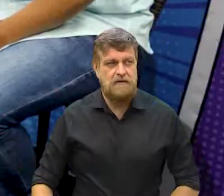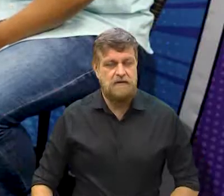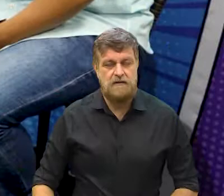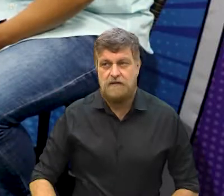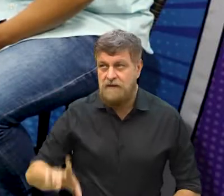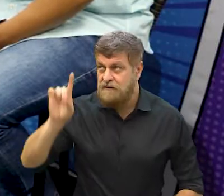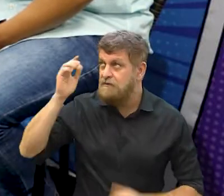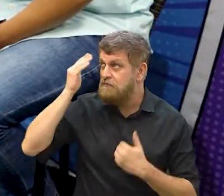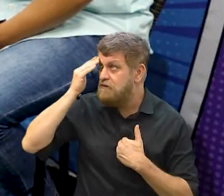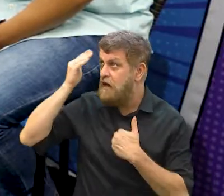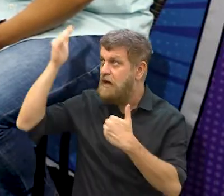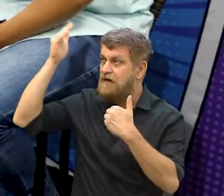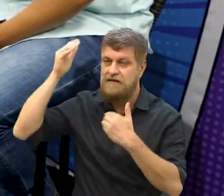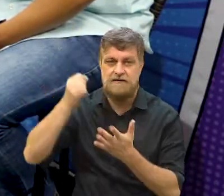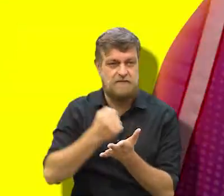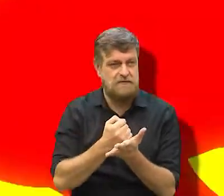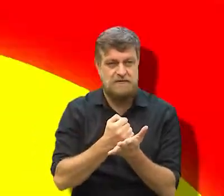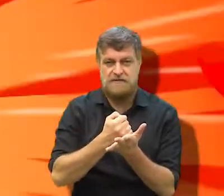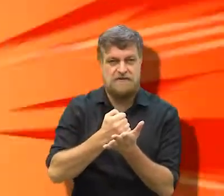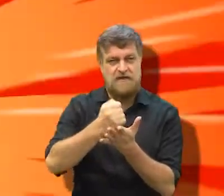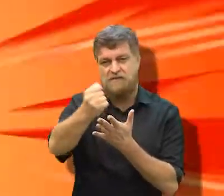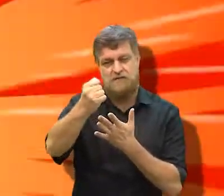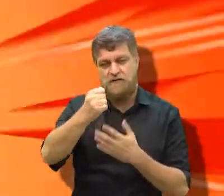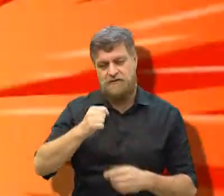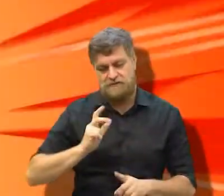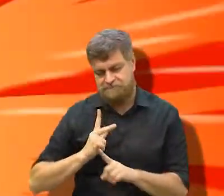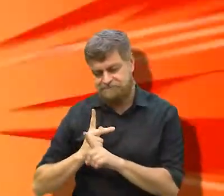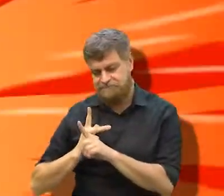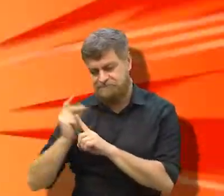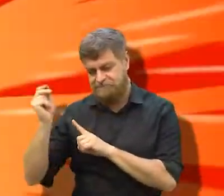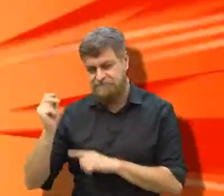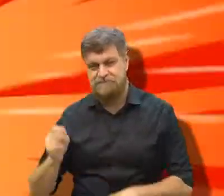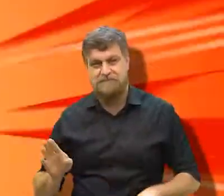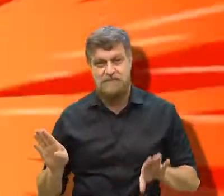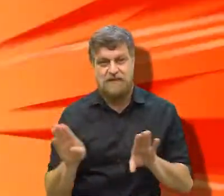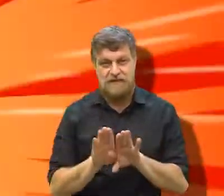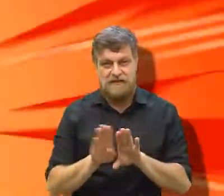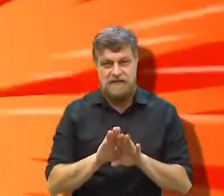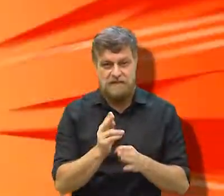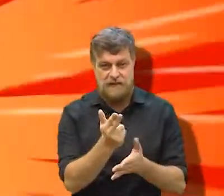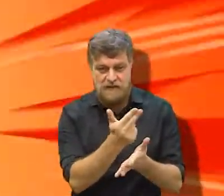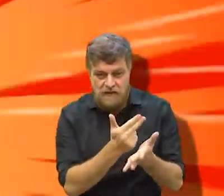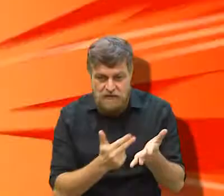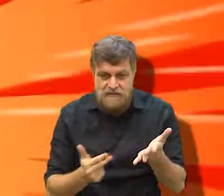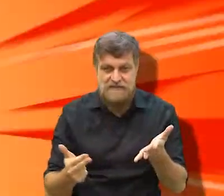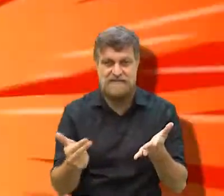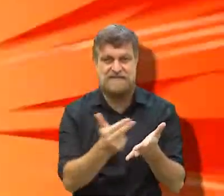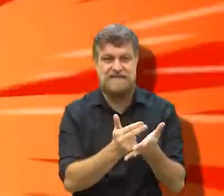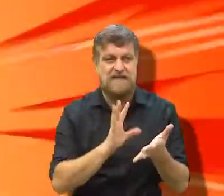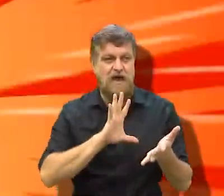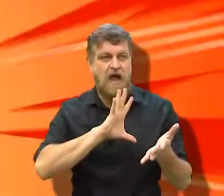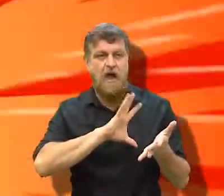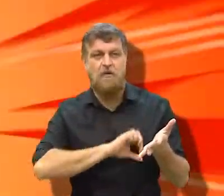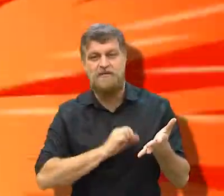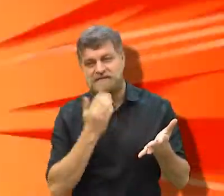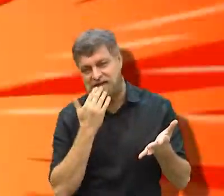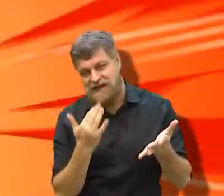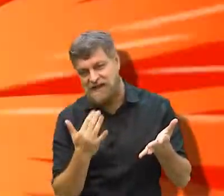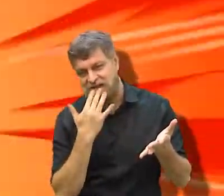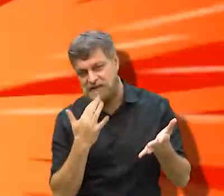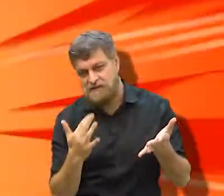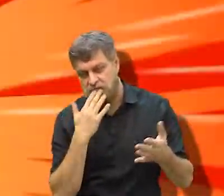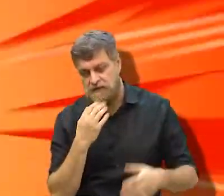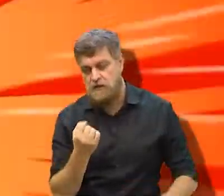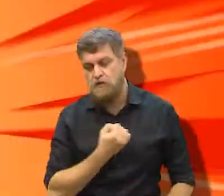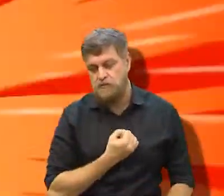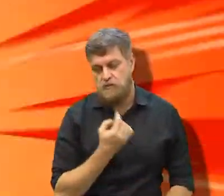E aí, graças a Deus, que isso aí já foi superado, né? Também gostei muito dos desenhos dela, das cores. Eu acho que